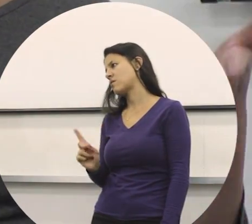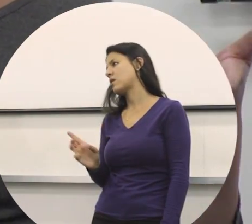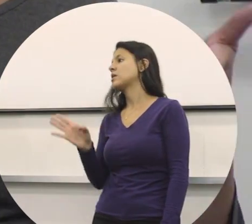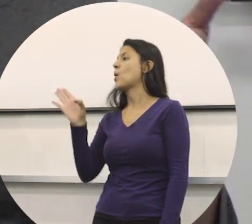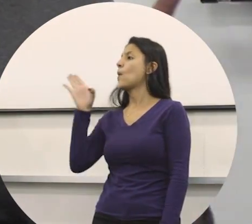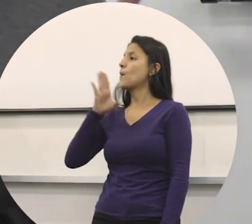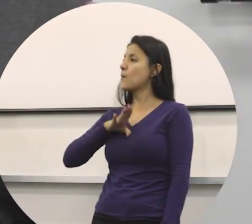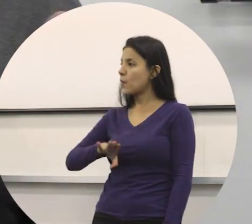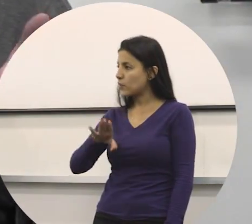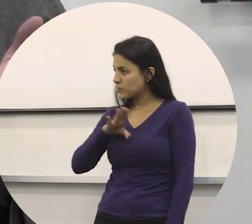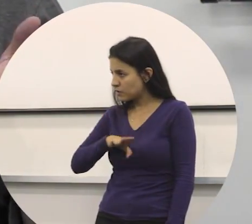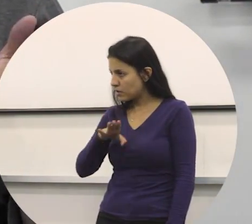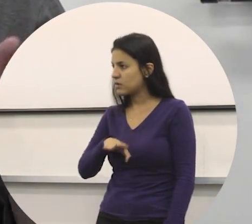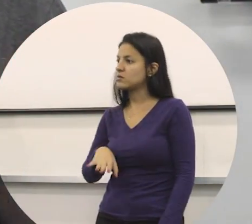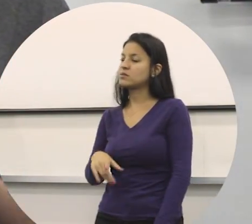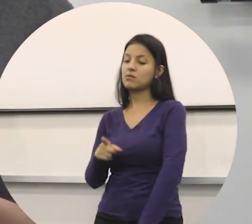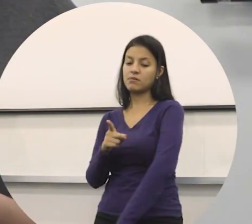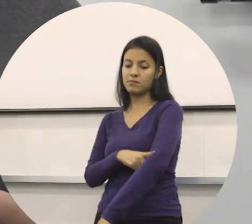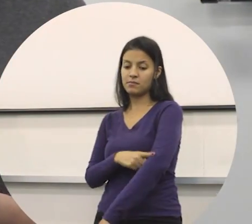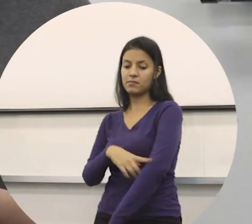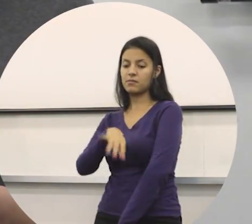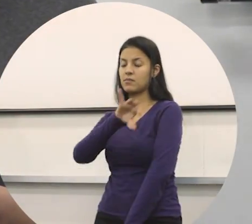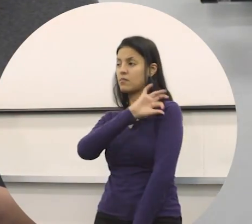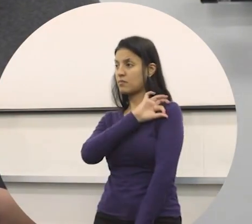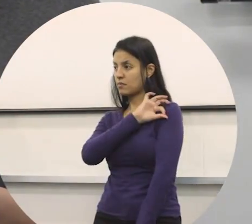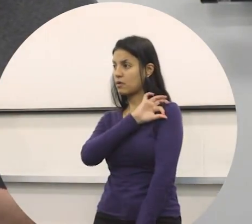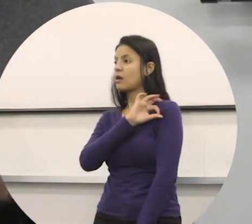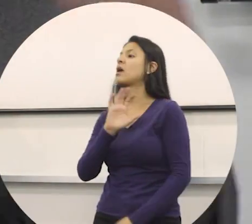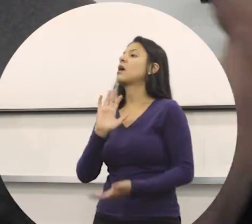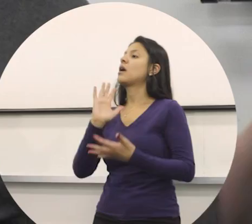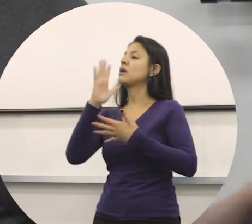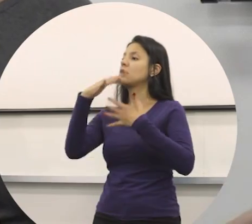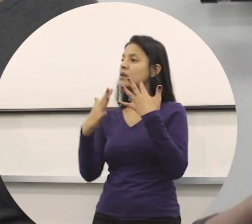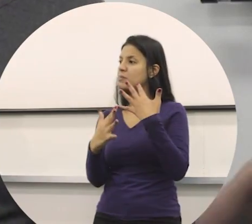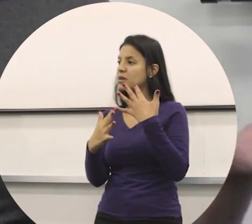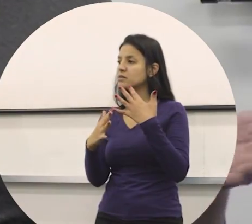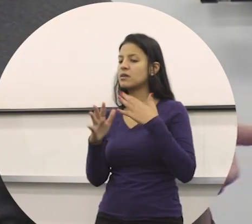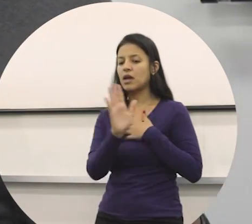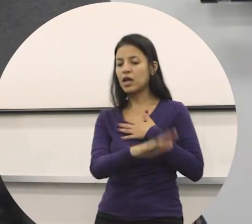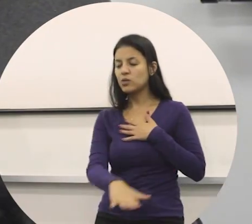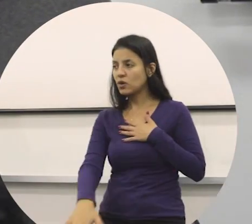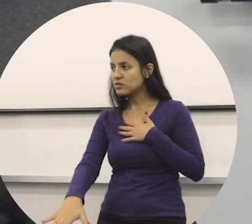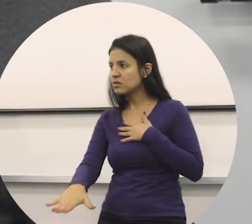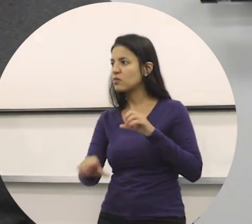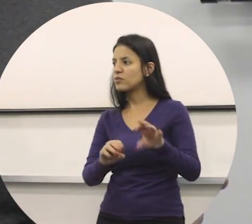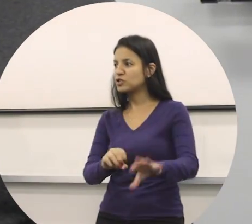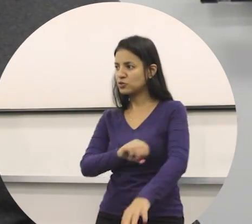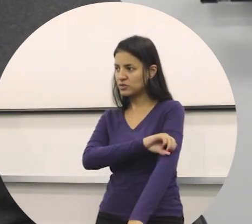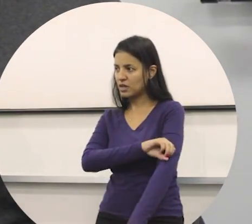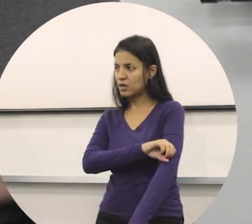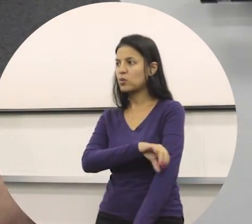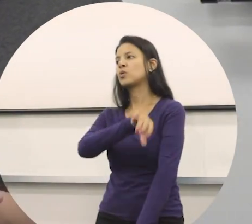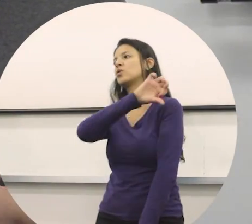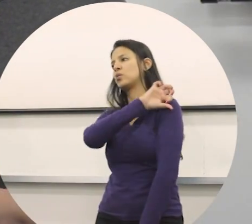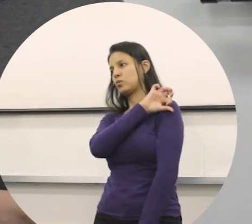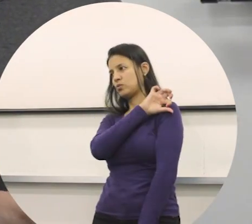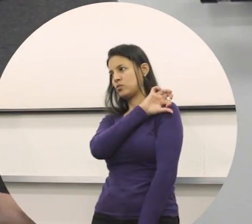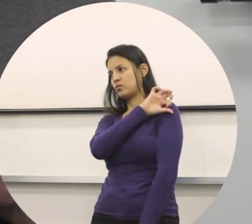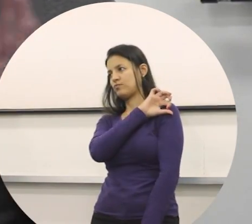do primeiro ao nono ano e Libras a gente vai fazer da educação infantil até o nono ano.